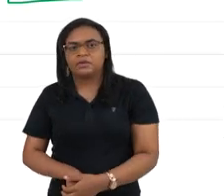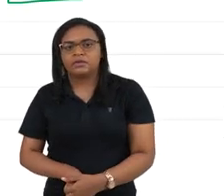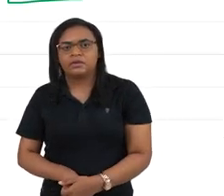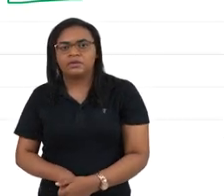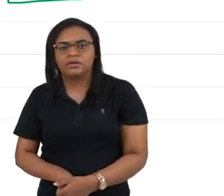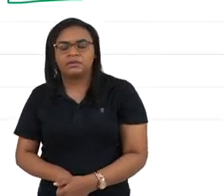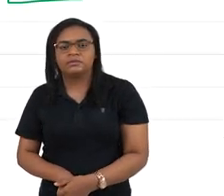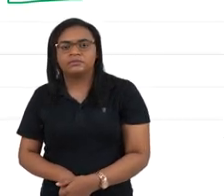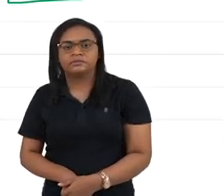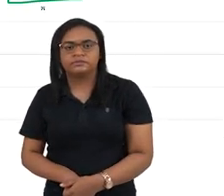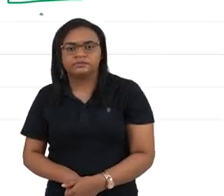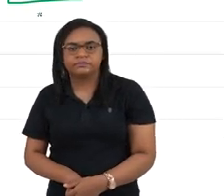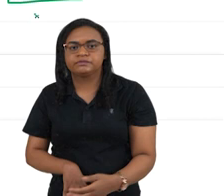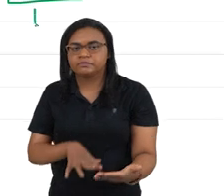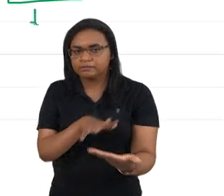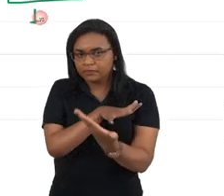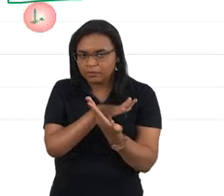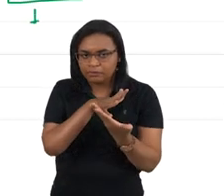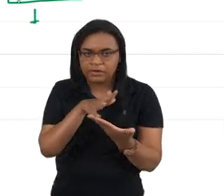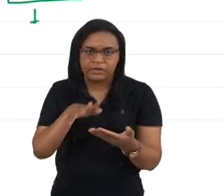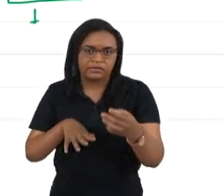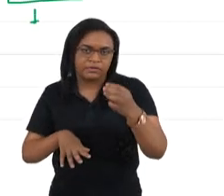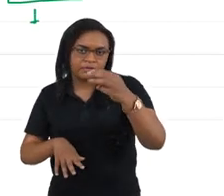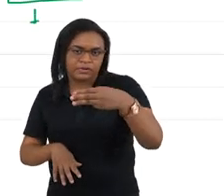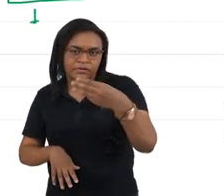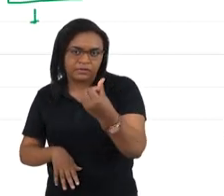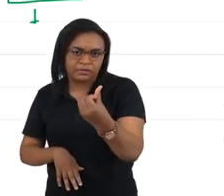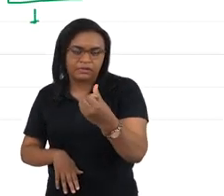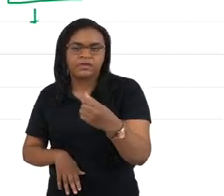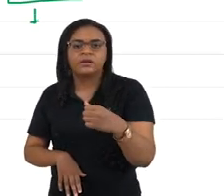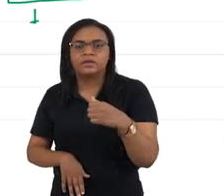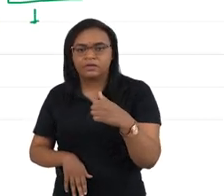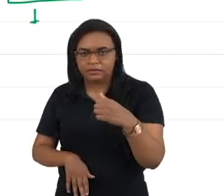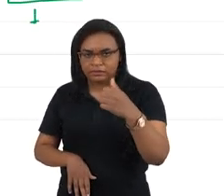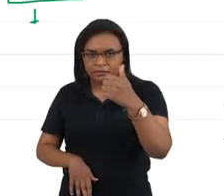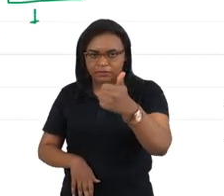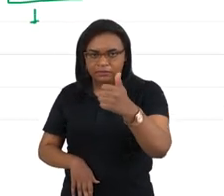Ah, gente, aqui, ó. Começa aqui no 36. Dá por 1, né? 1 vezes 24 dá 24.